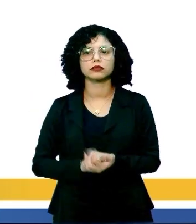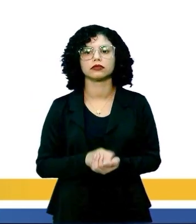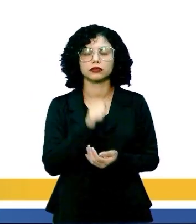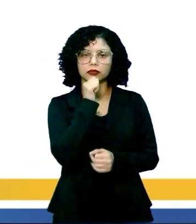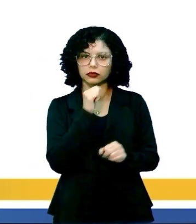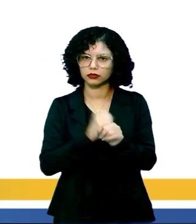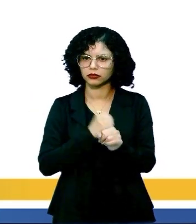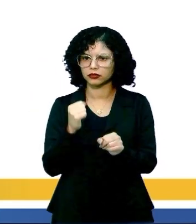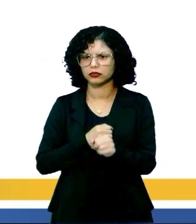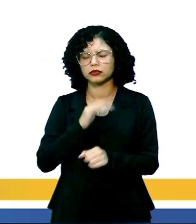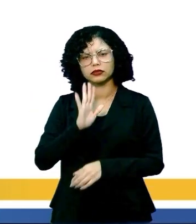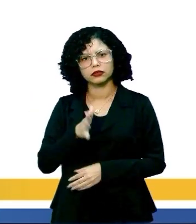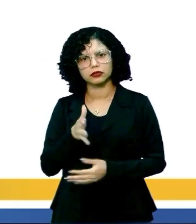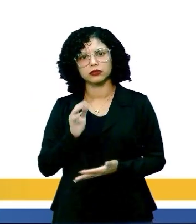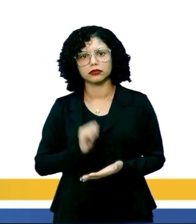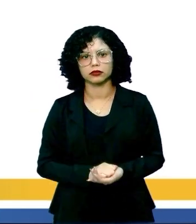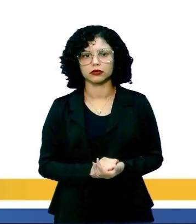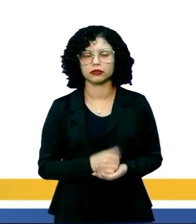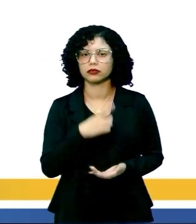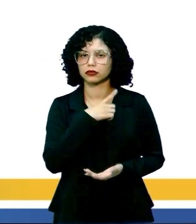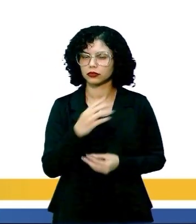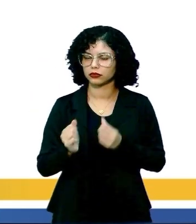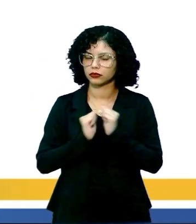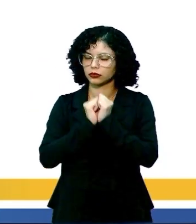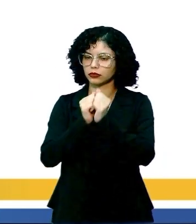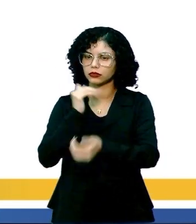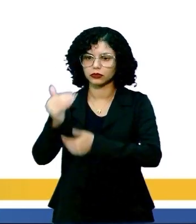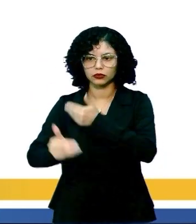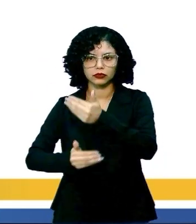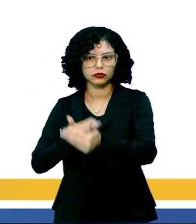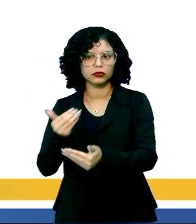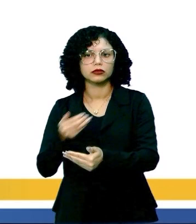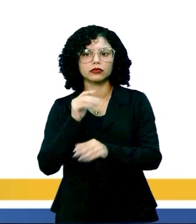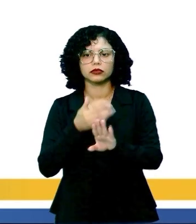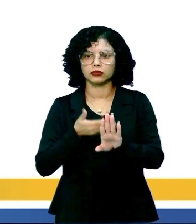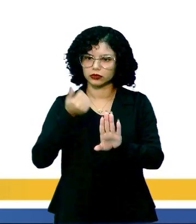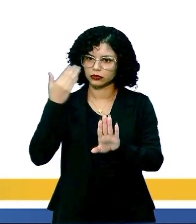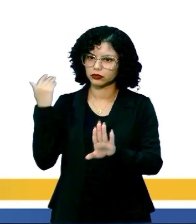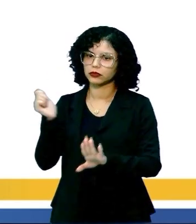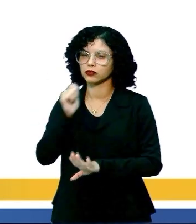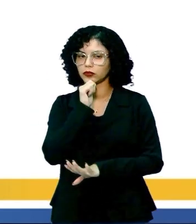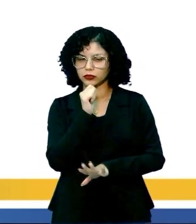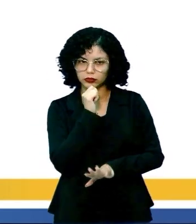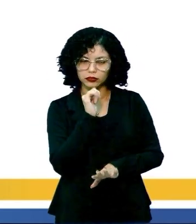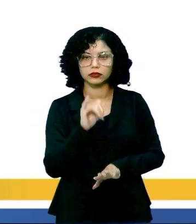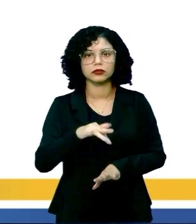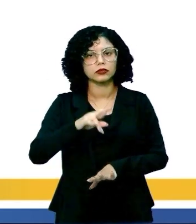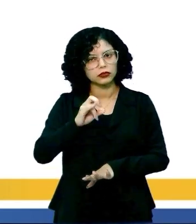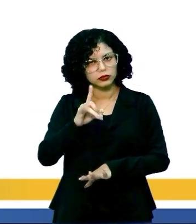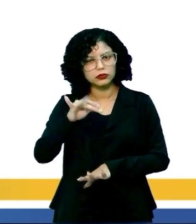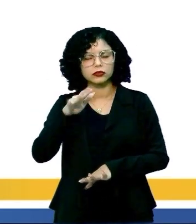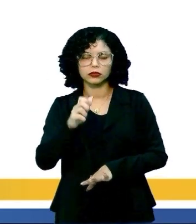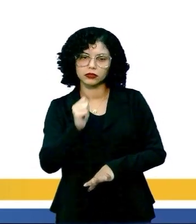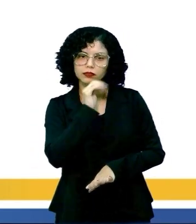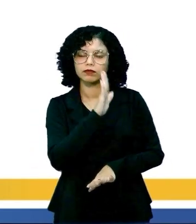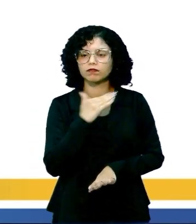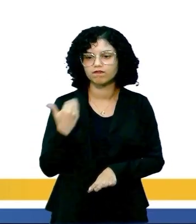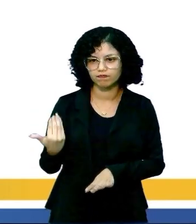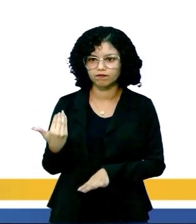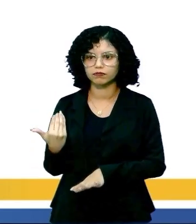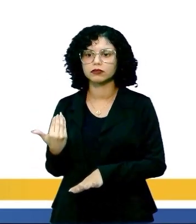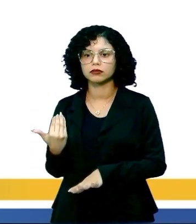da cavalaria e ter participado do processo da Inconfidência Mineira, ele foi condenado à morte